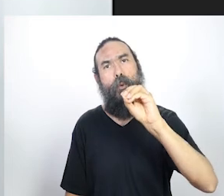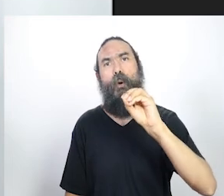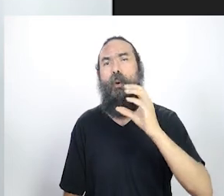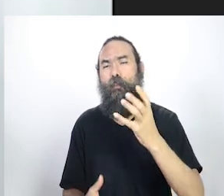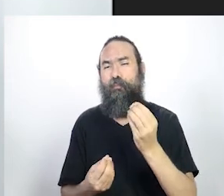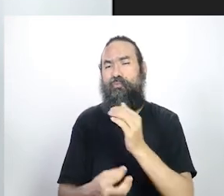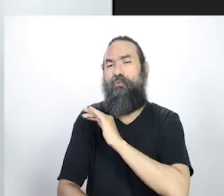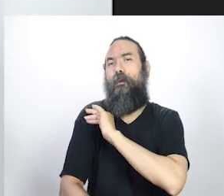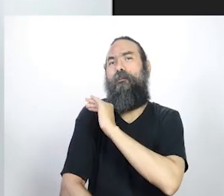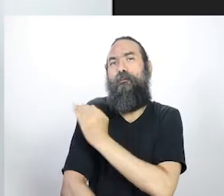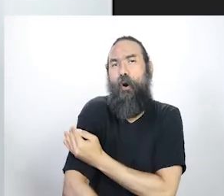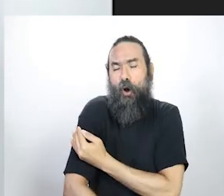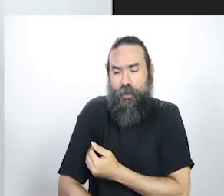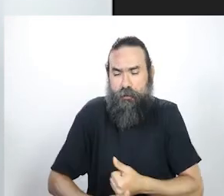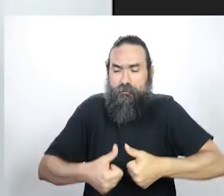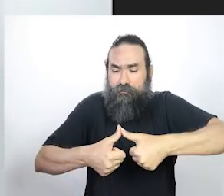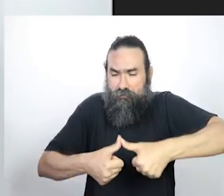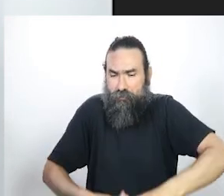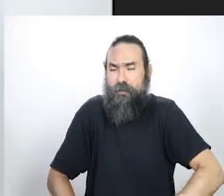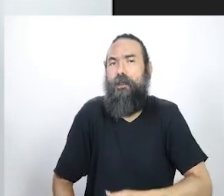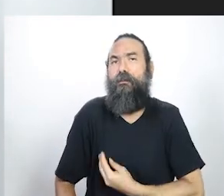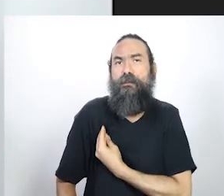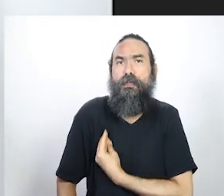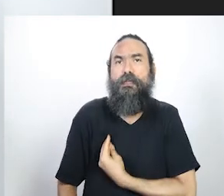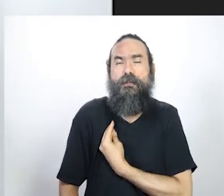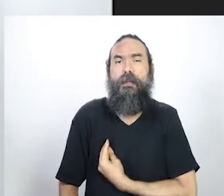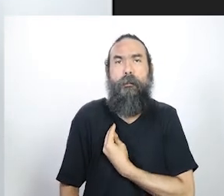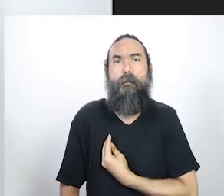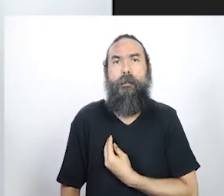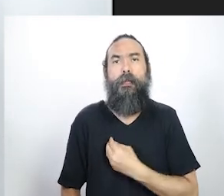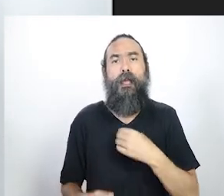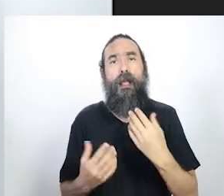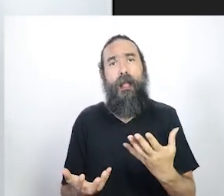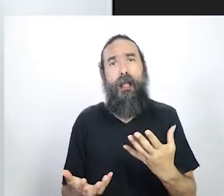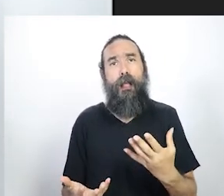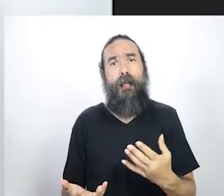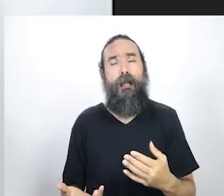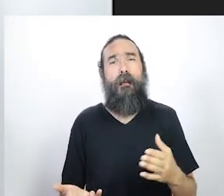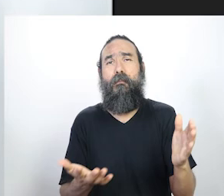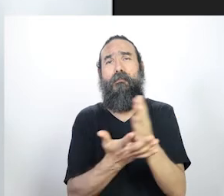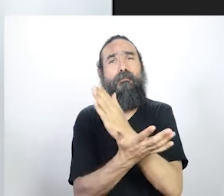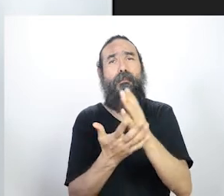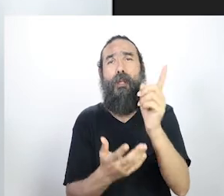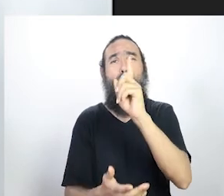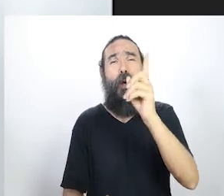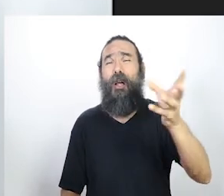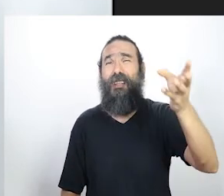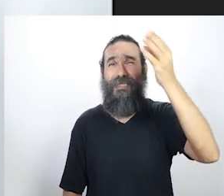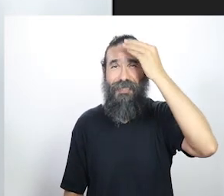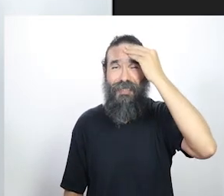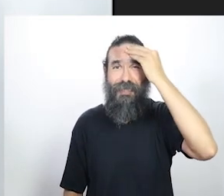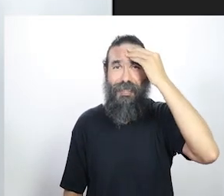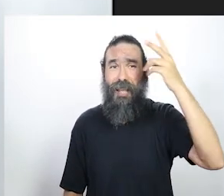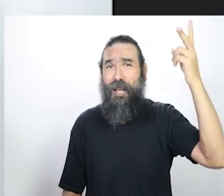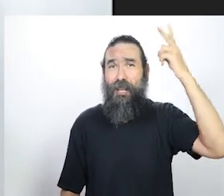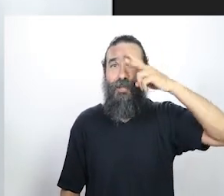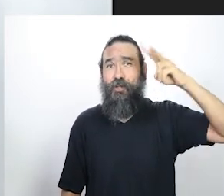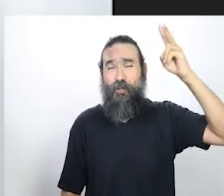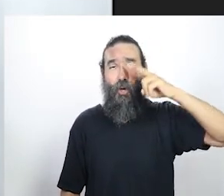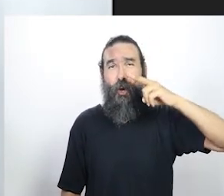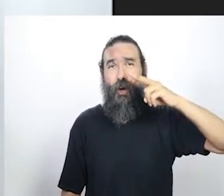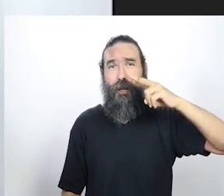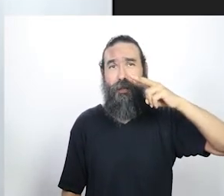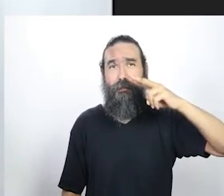muito presente. Apesar da gente, da maioria, não entender essa questão histórica, dessa questão patrimonial, ela